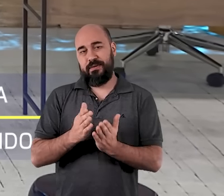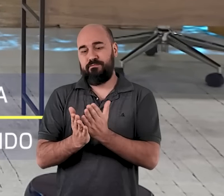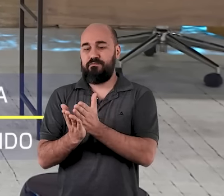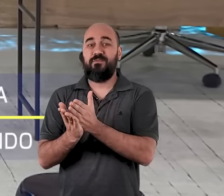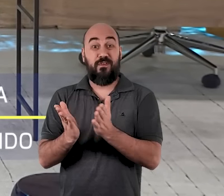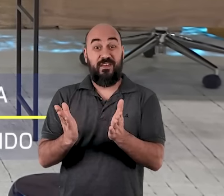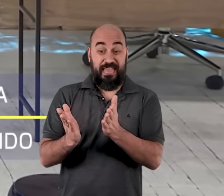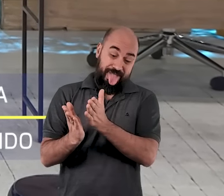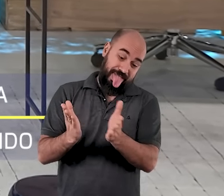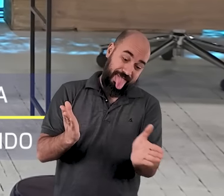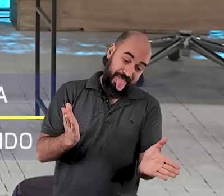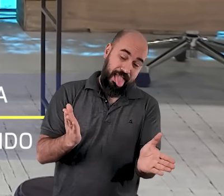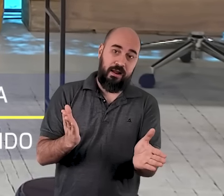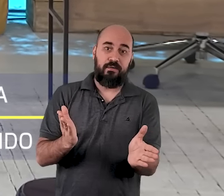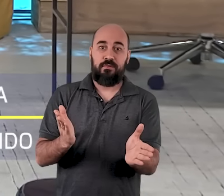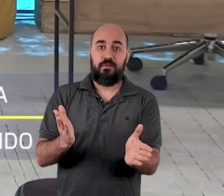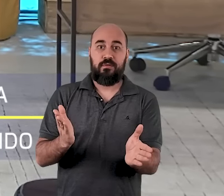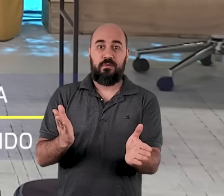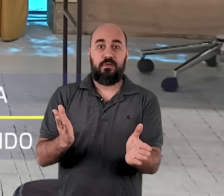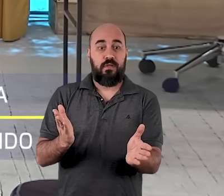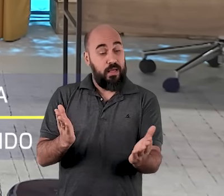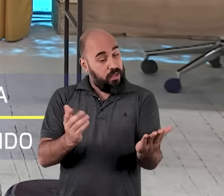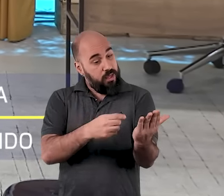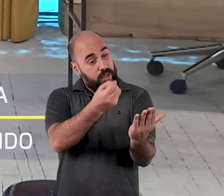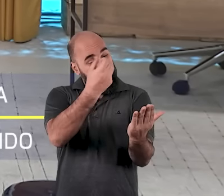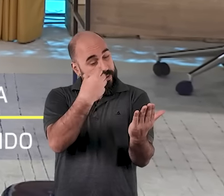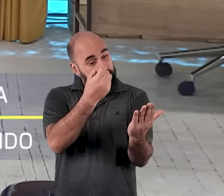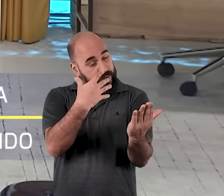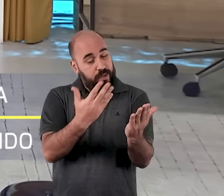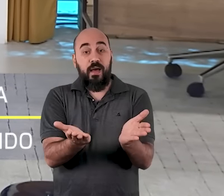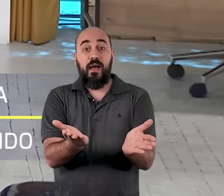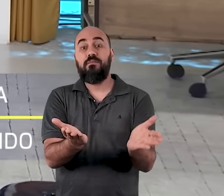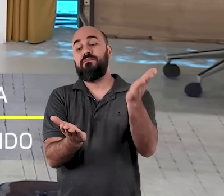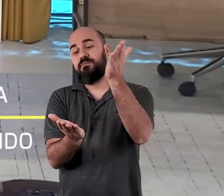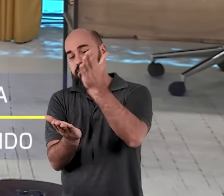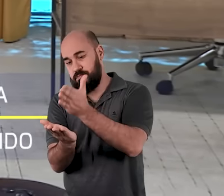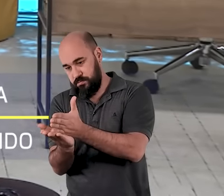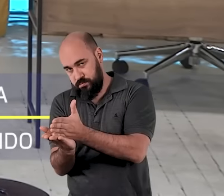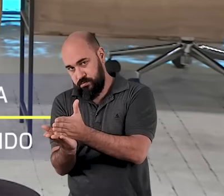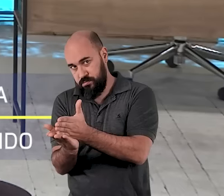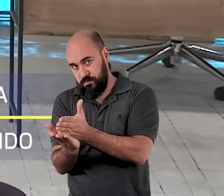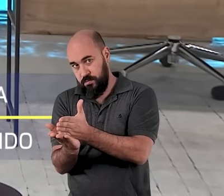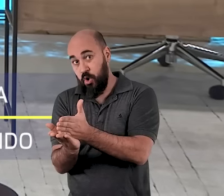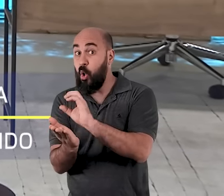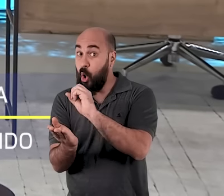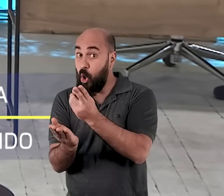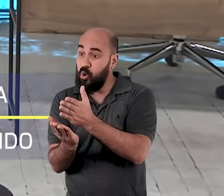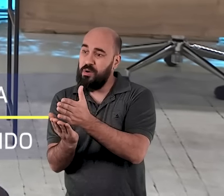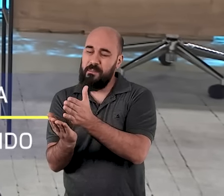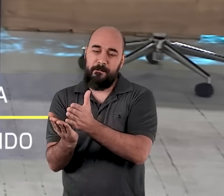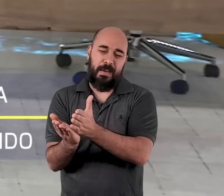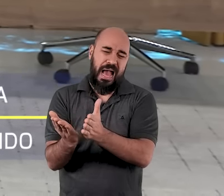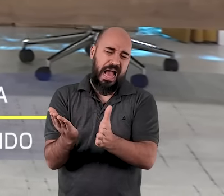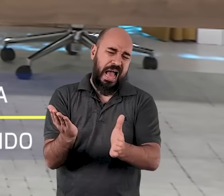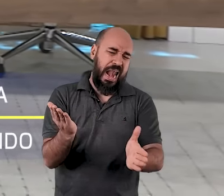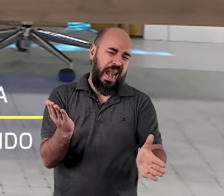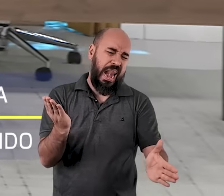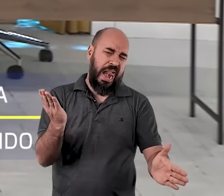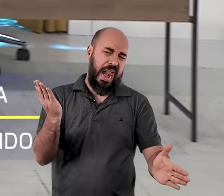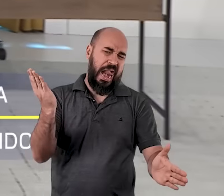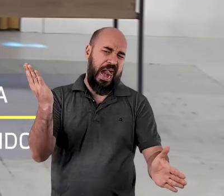É triste pensar, porém isso é realidade. Muitas vezes, os que mais conhecem a palavra e que